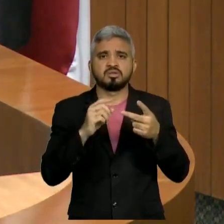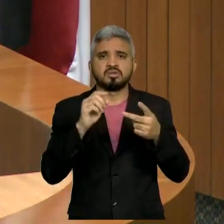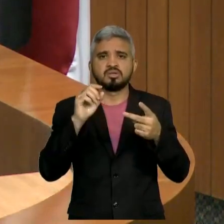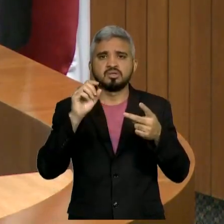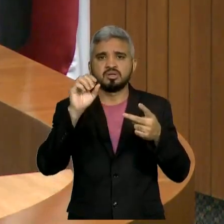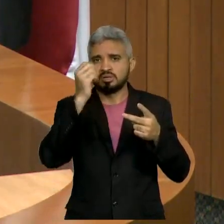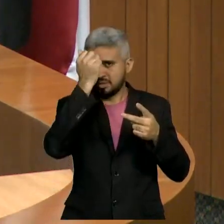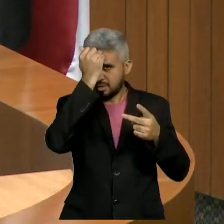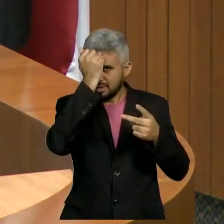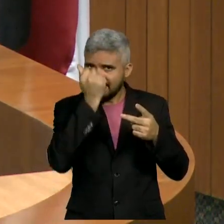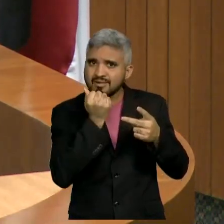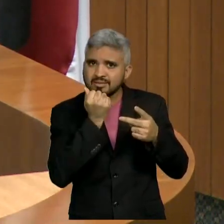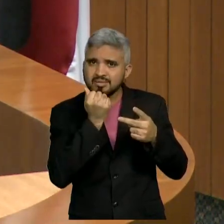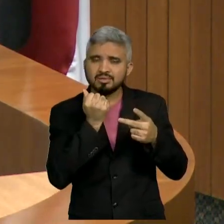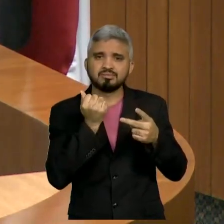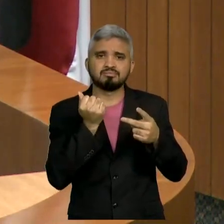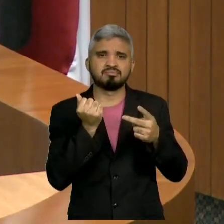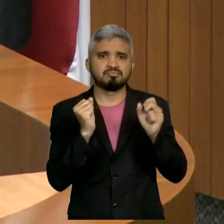em harmonia.